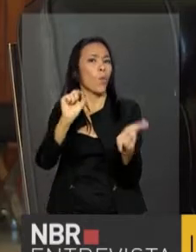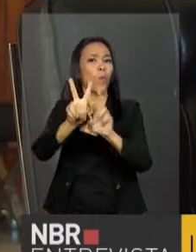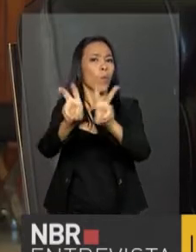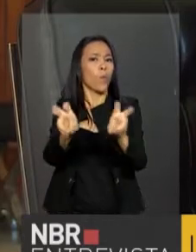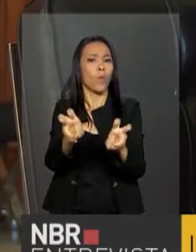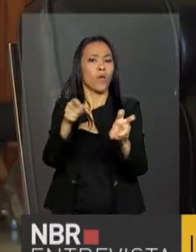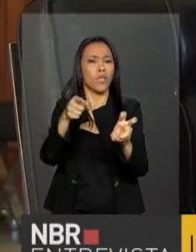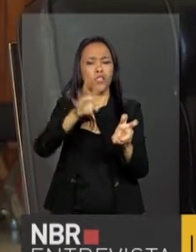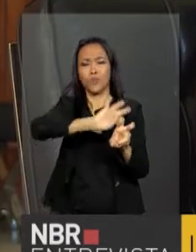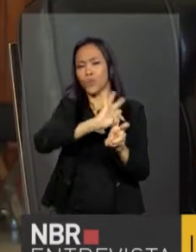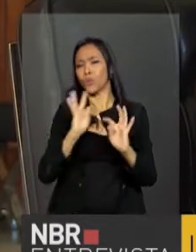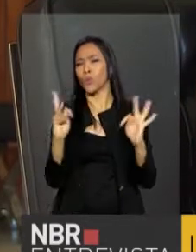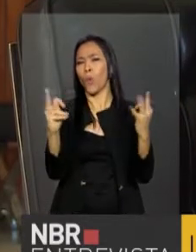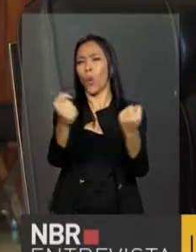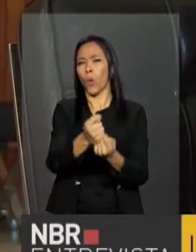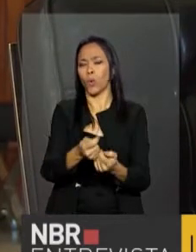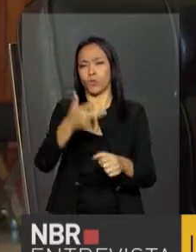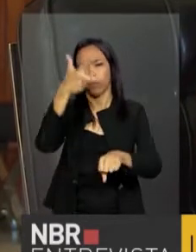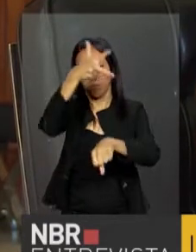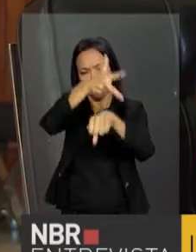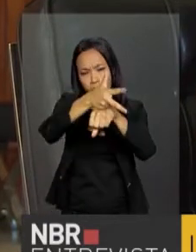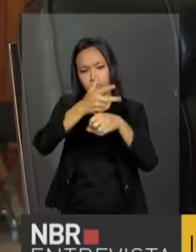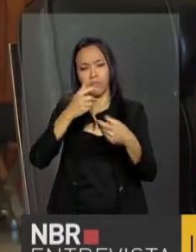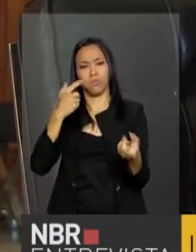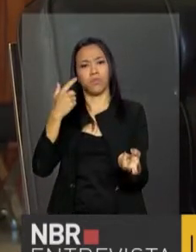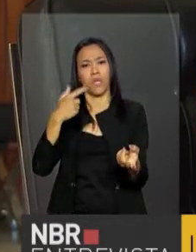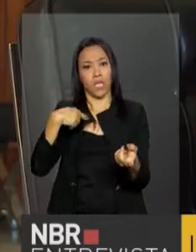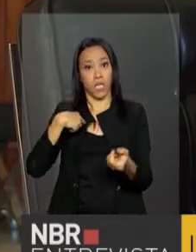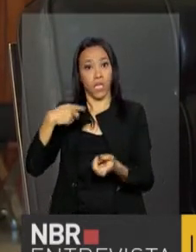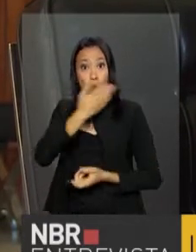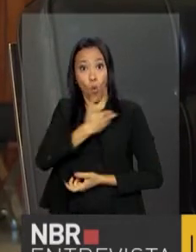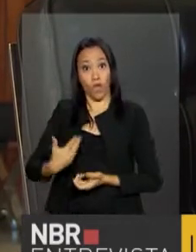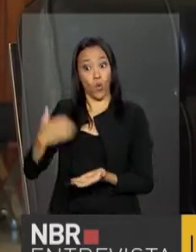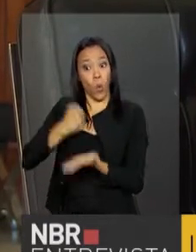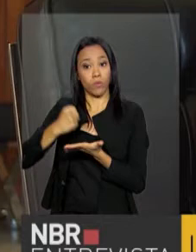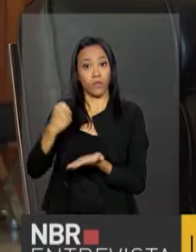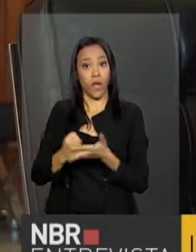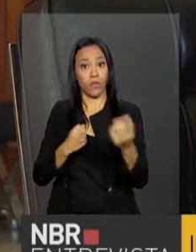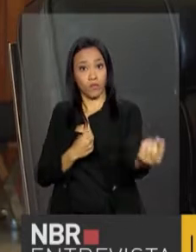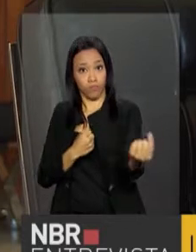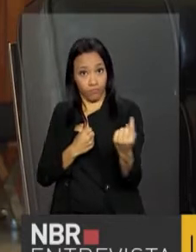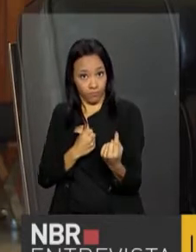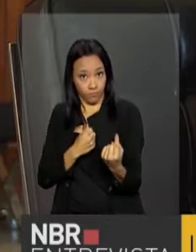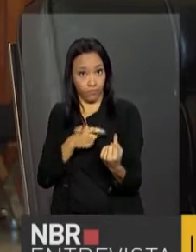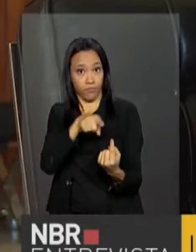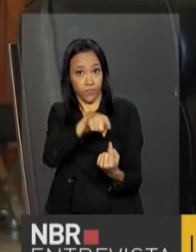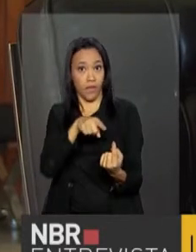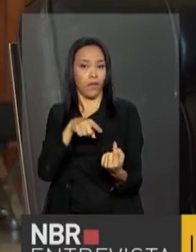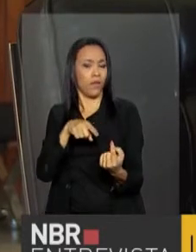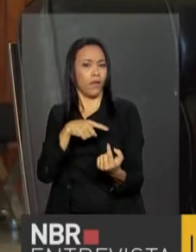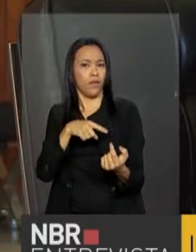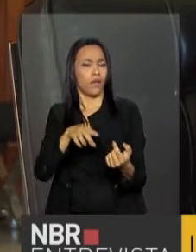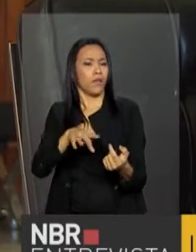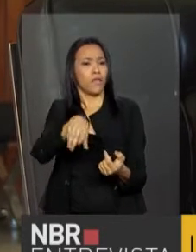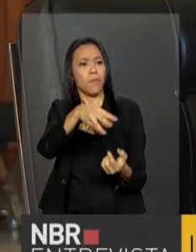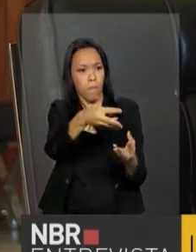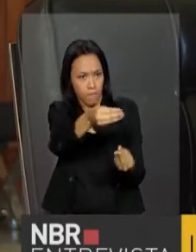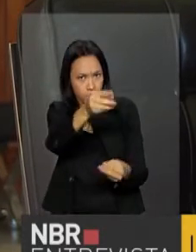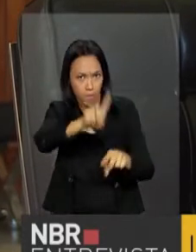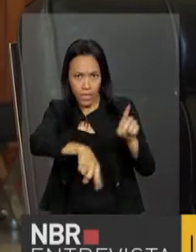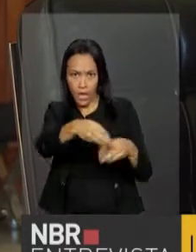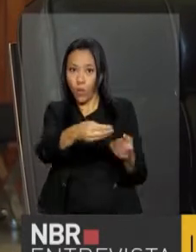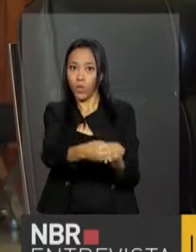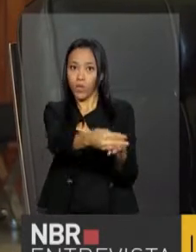todas as produções patrocinadas por órgãos do governo, têm que entregar uma